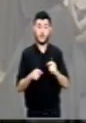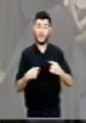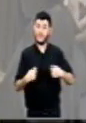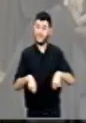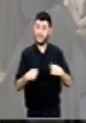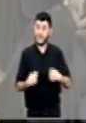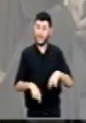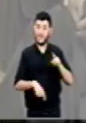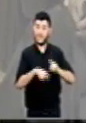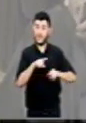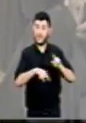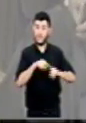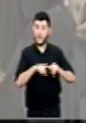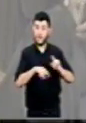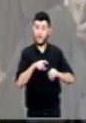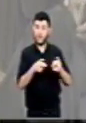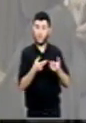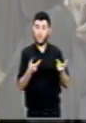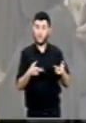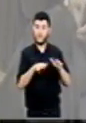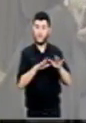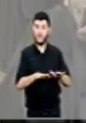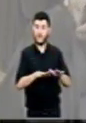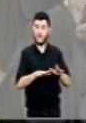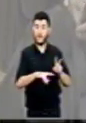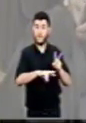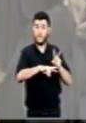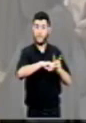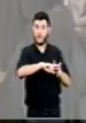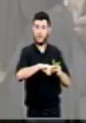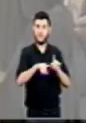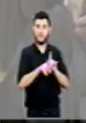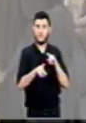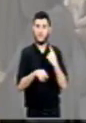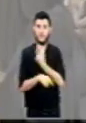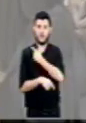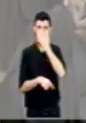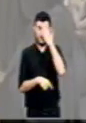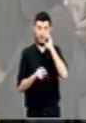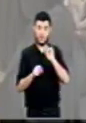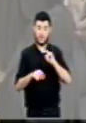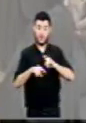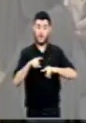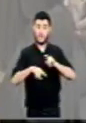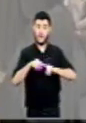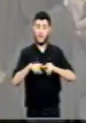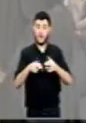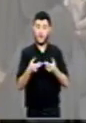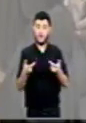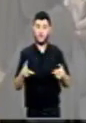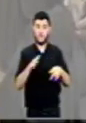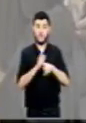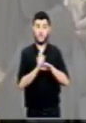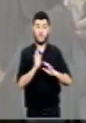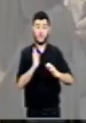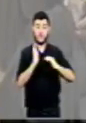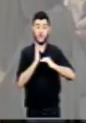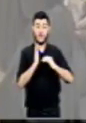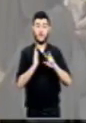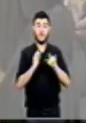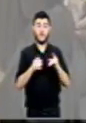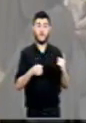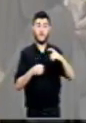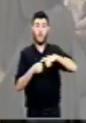Aliás, como determinou o próprio juiz reclamado, esses equipamentos do Senado Federal seriam devolvidos após 30 dias, mediante o espelhamento. Daí